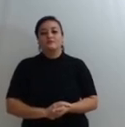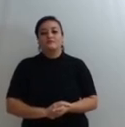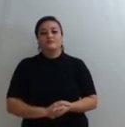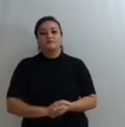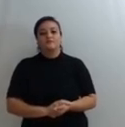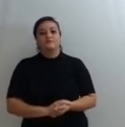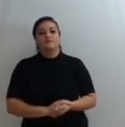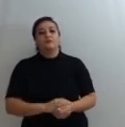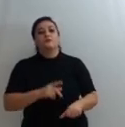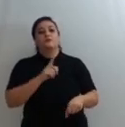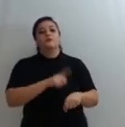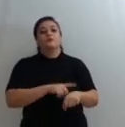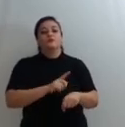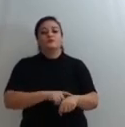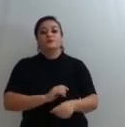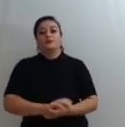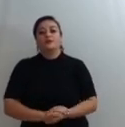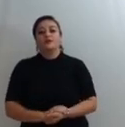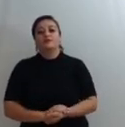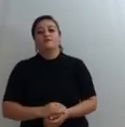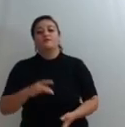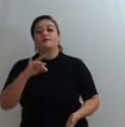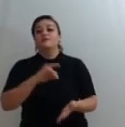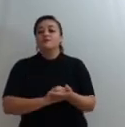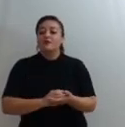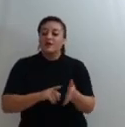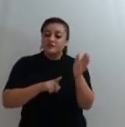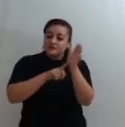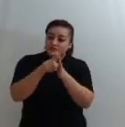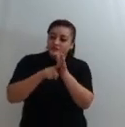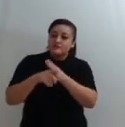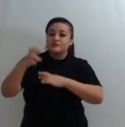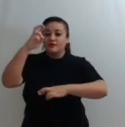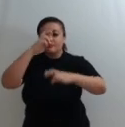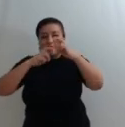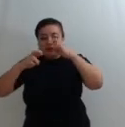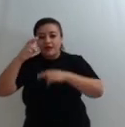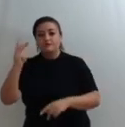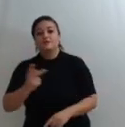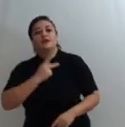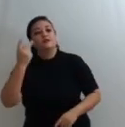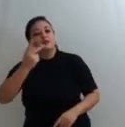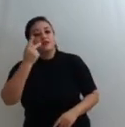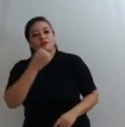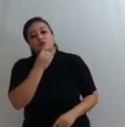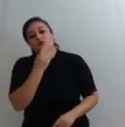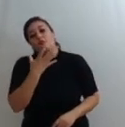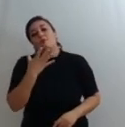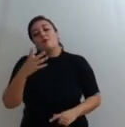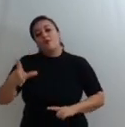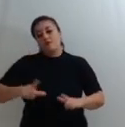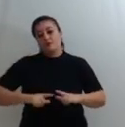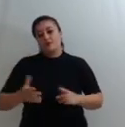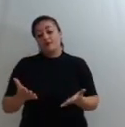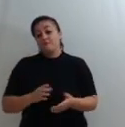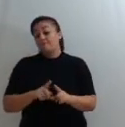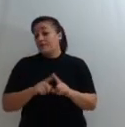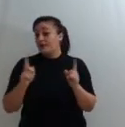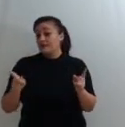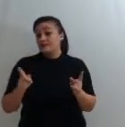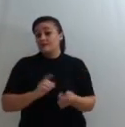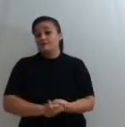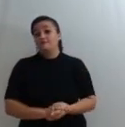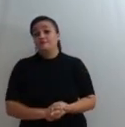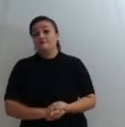época dos fatos examinados para a valoração do bom comportamento. Mas isso não